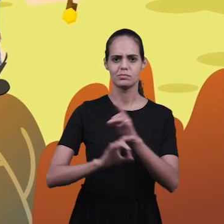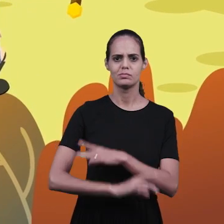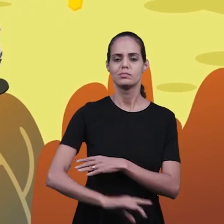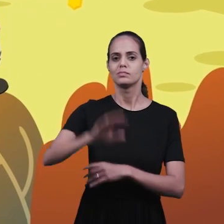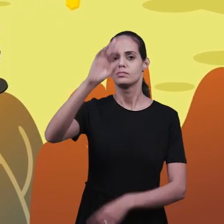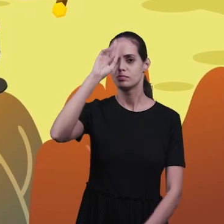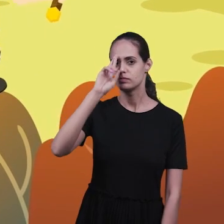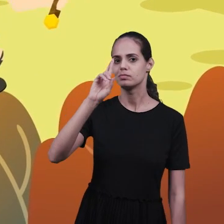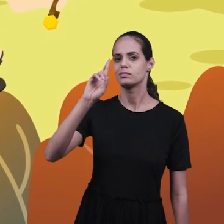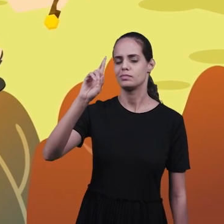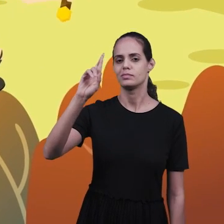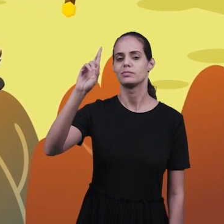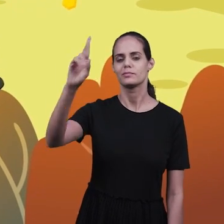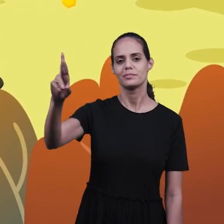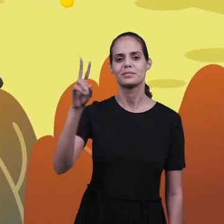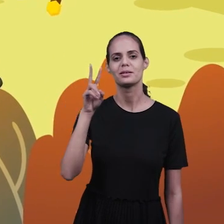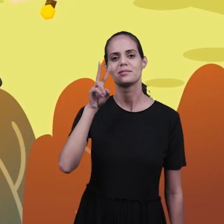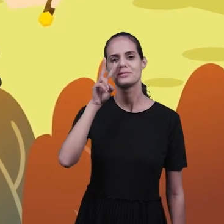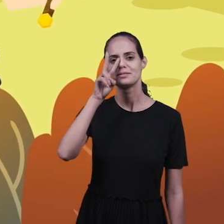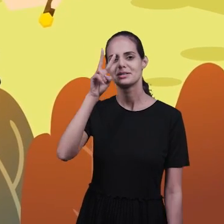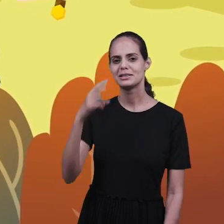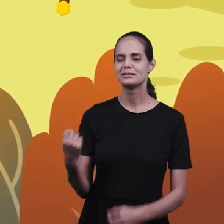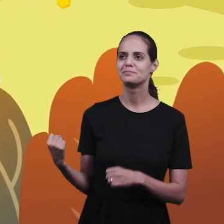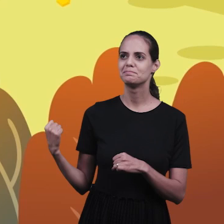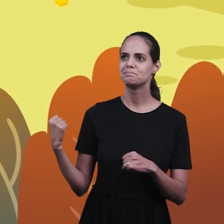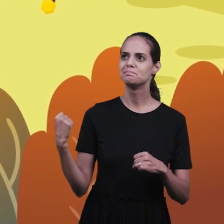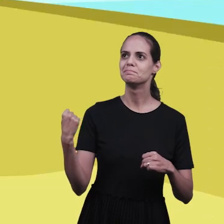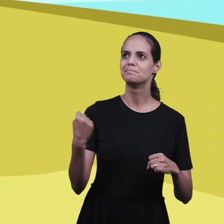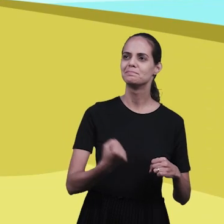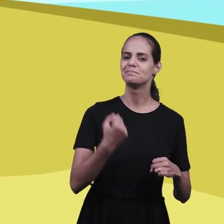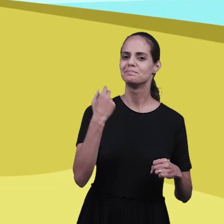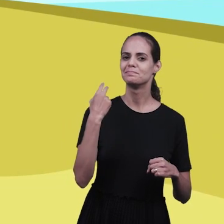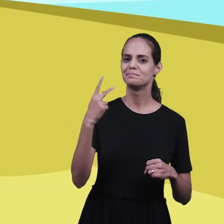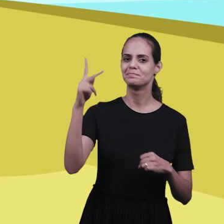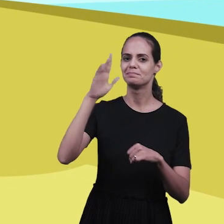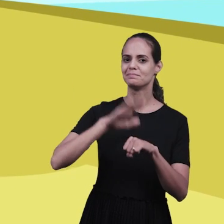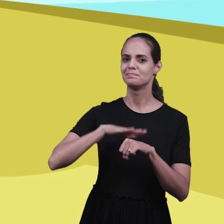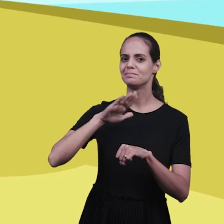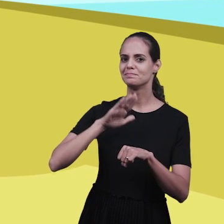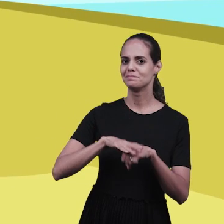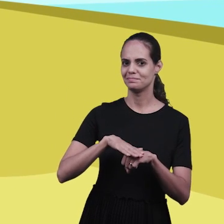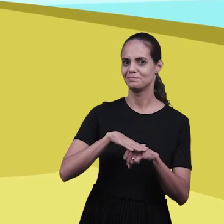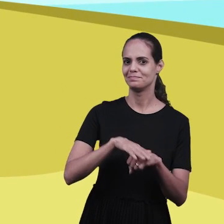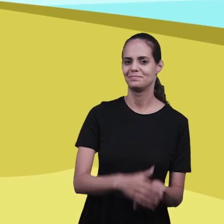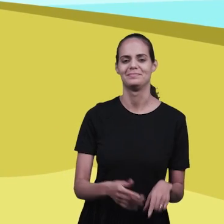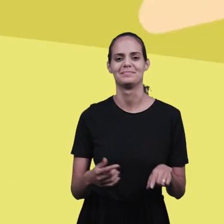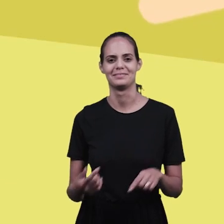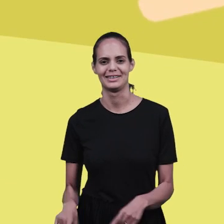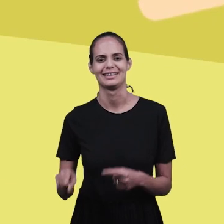no Senhor e na força do seu poder.